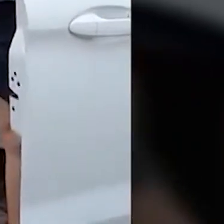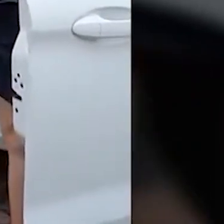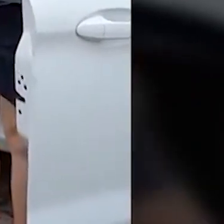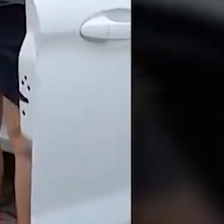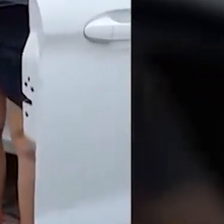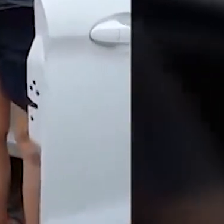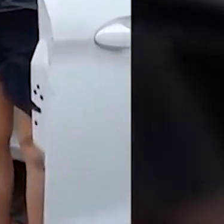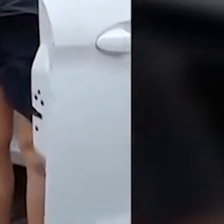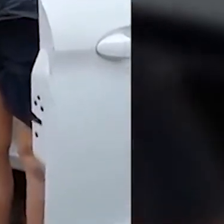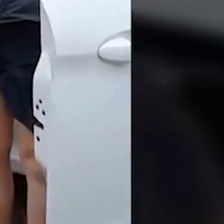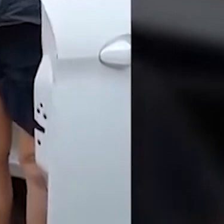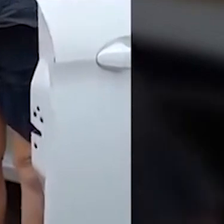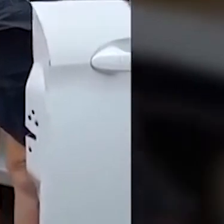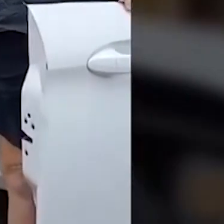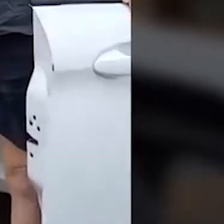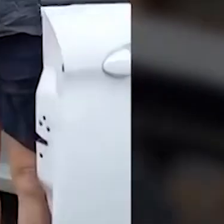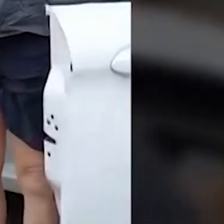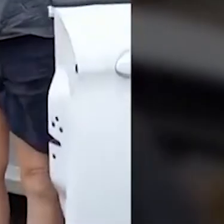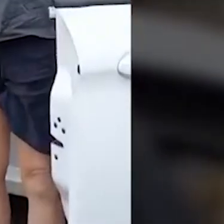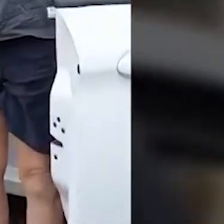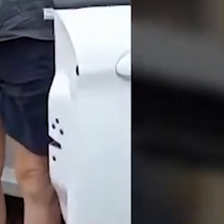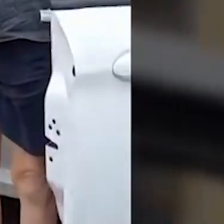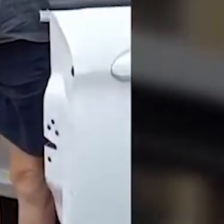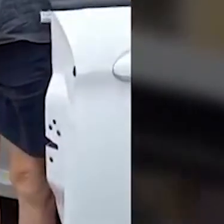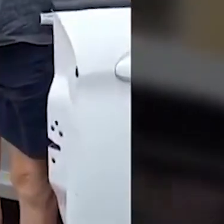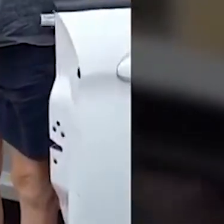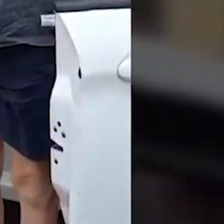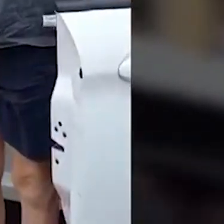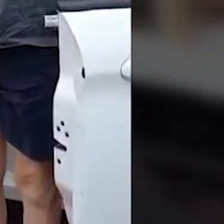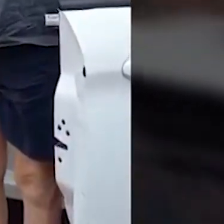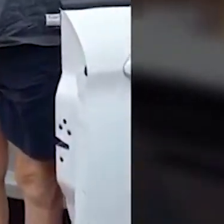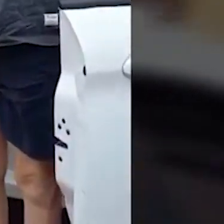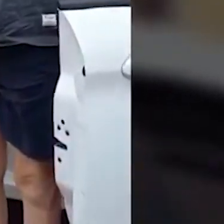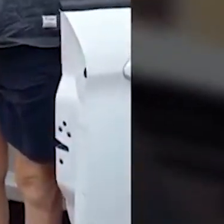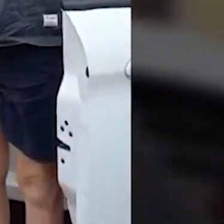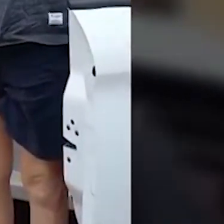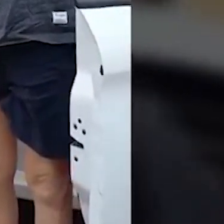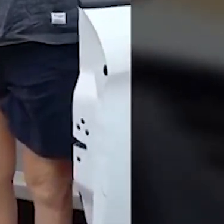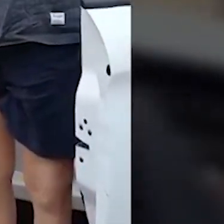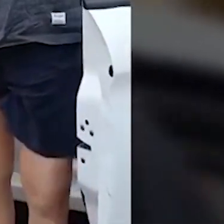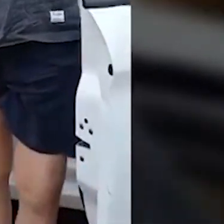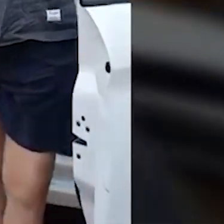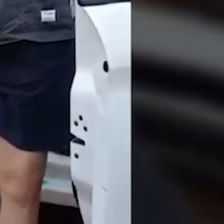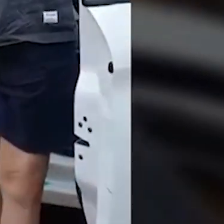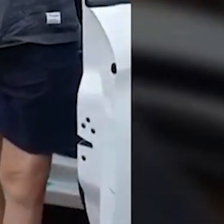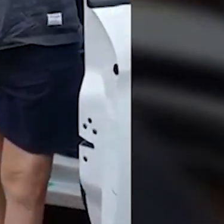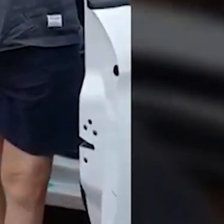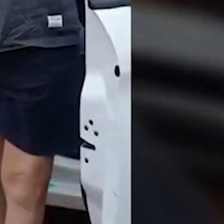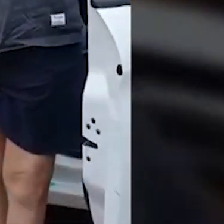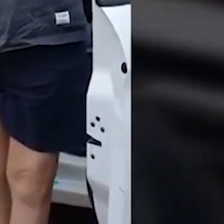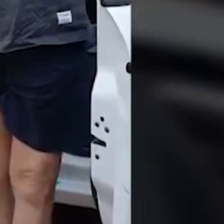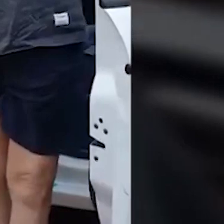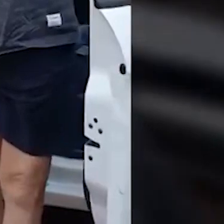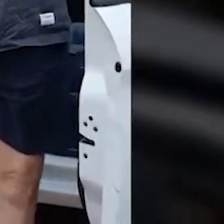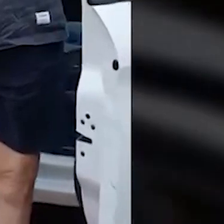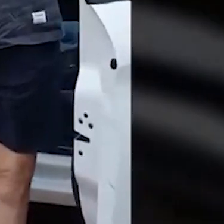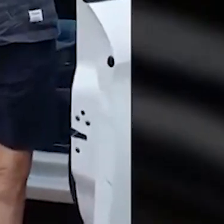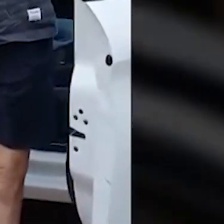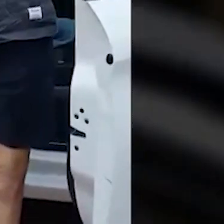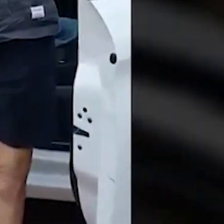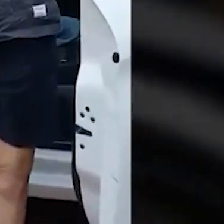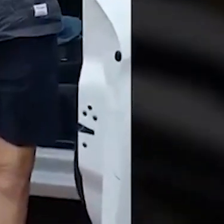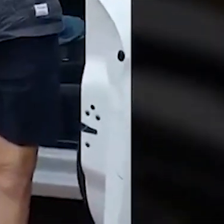Deus te ajudou, mas cada marca te deixou, te ensinou. Quando